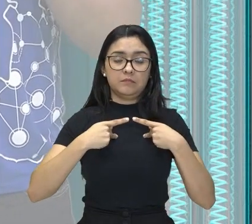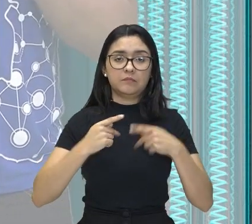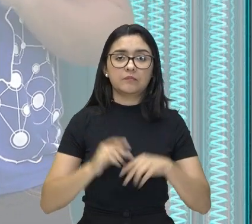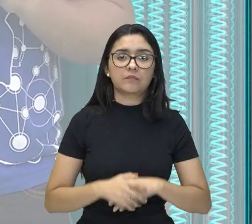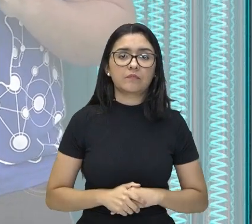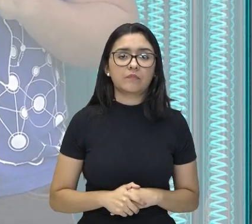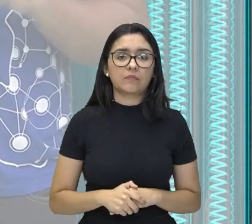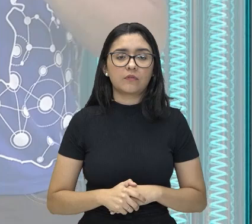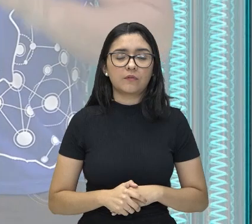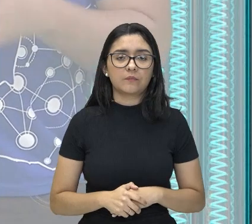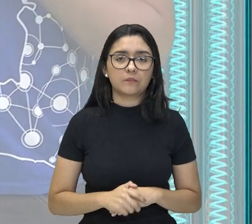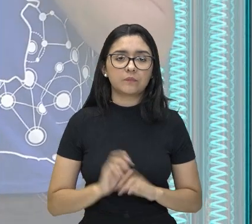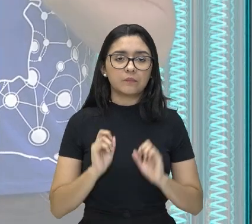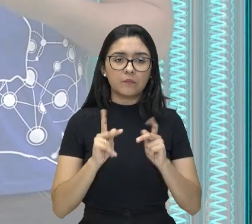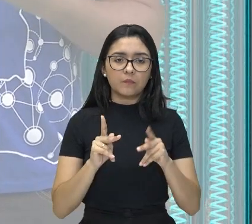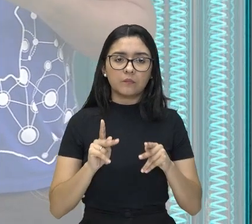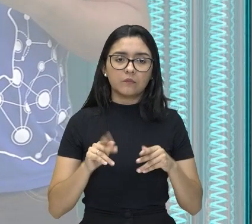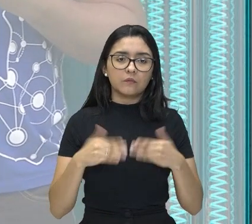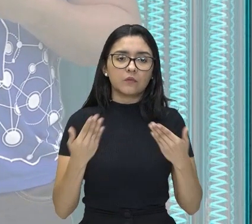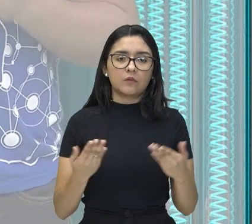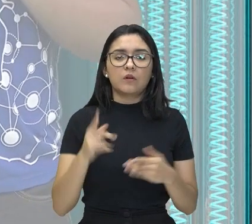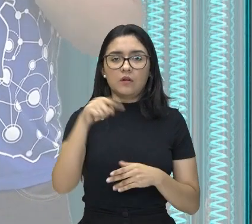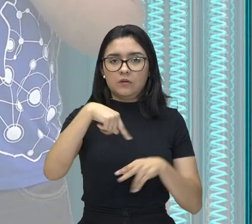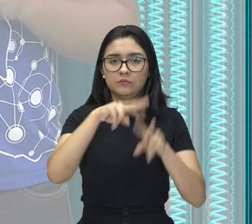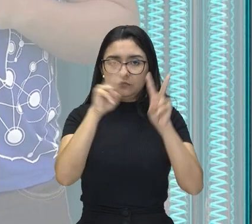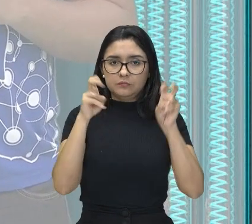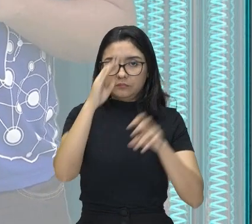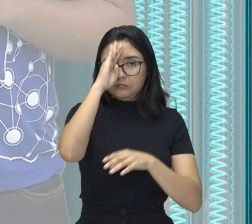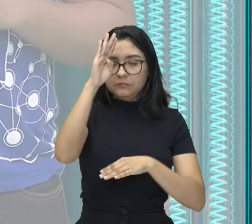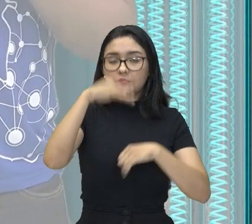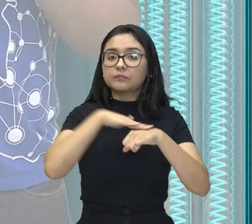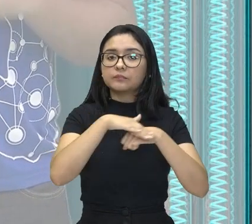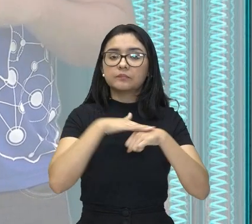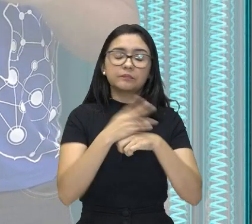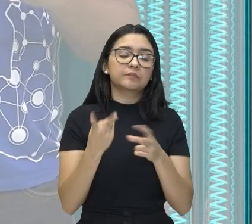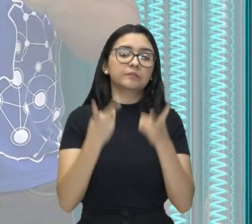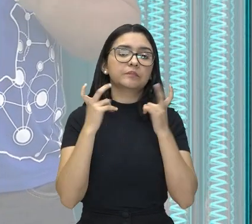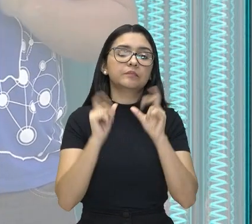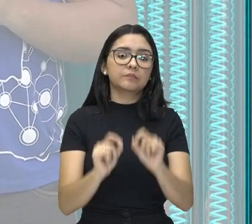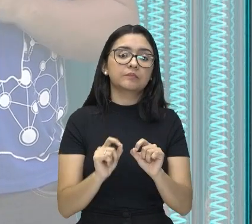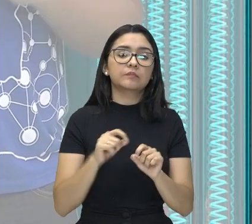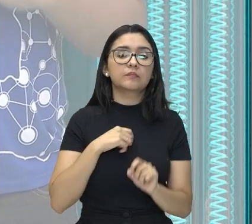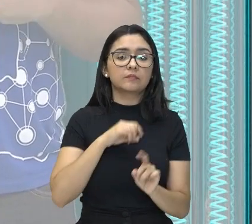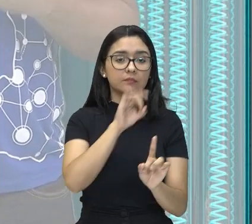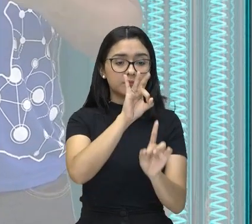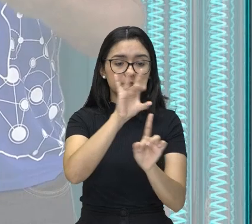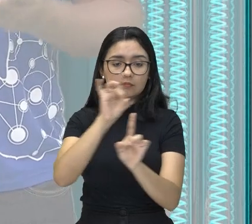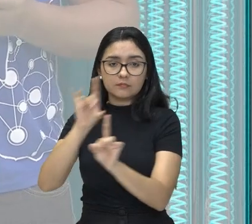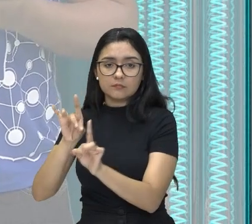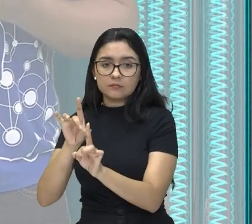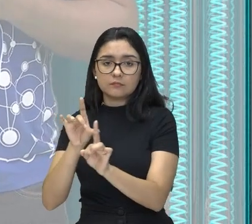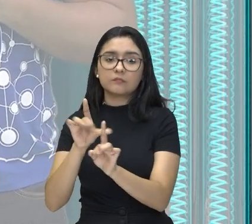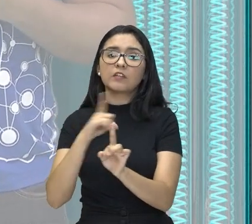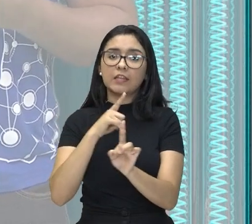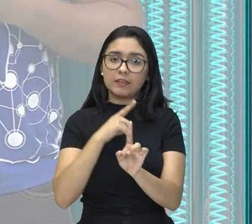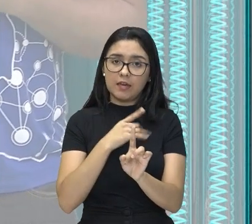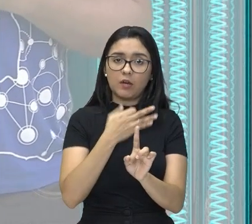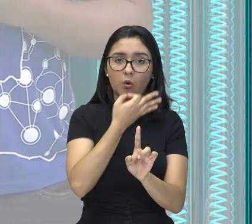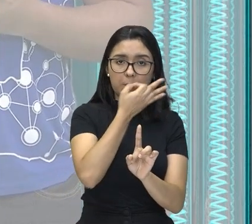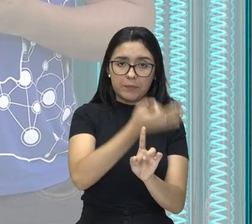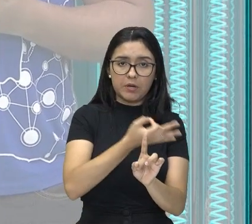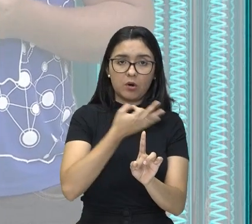questão. Ok? Então, esse é o teor da conversa. E observem que cada um deles evidenciou um ponto de